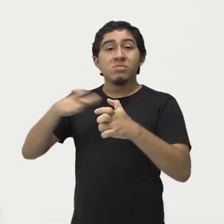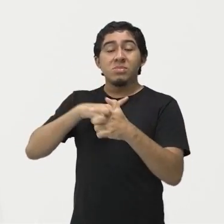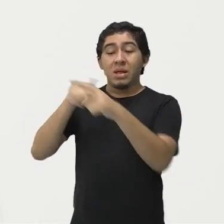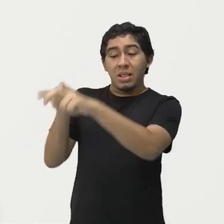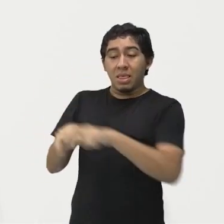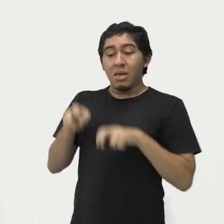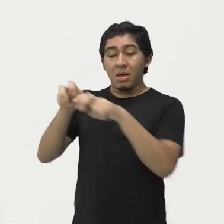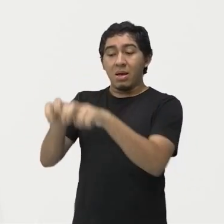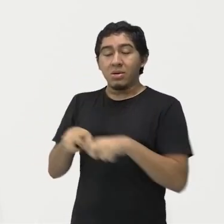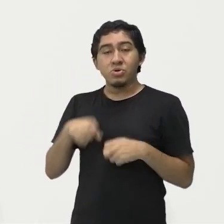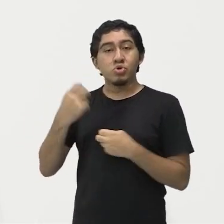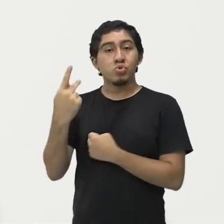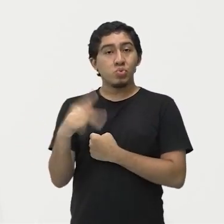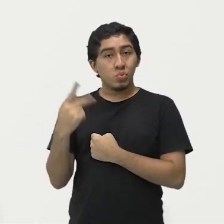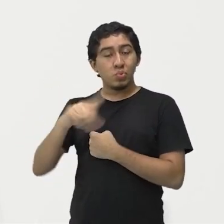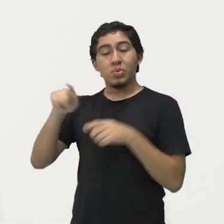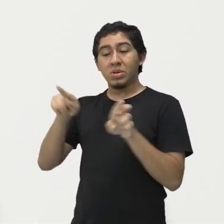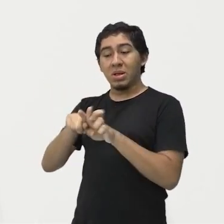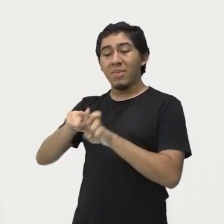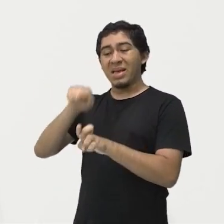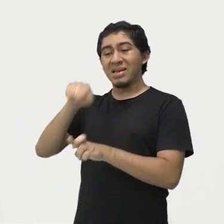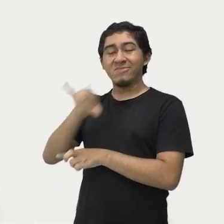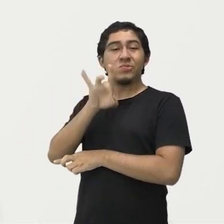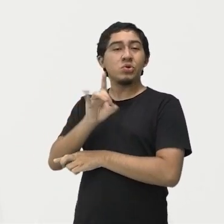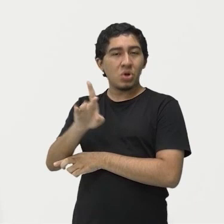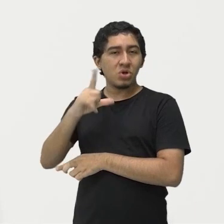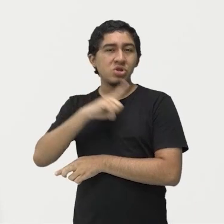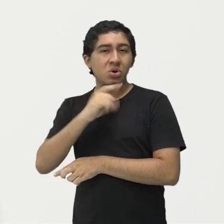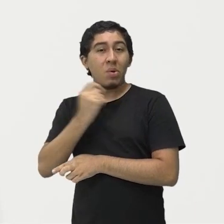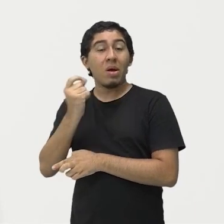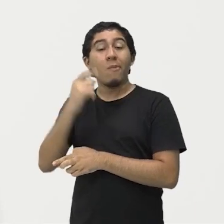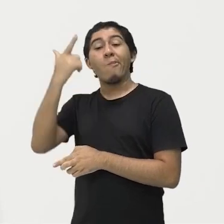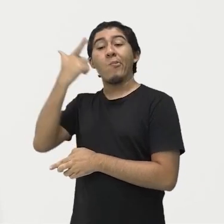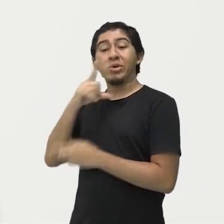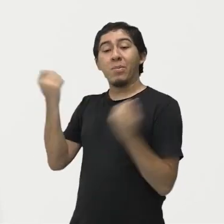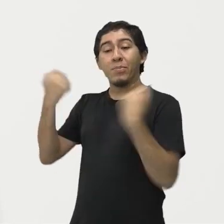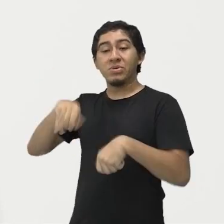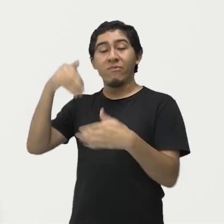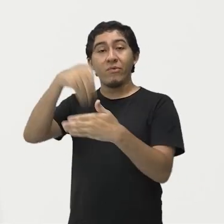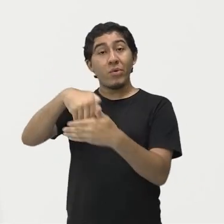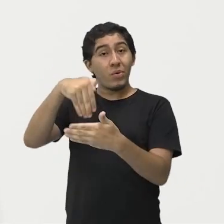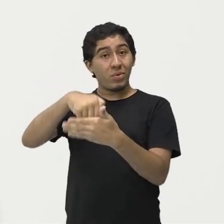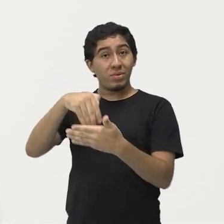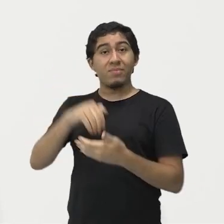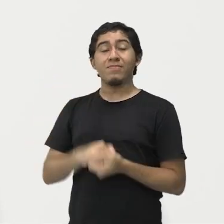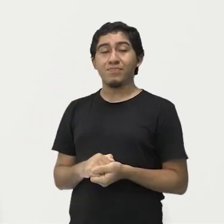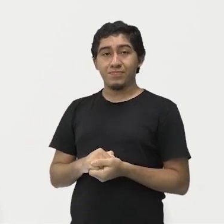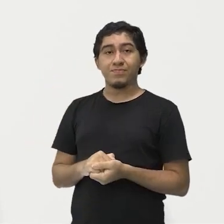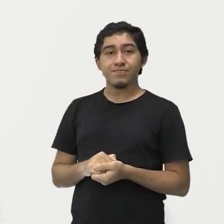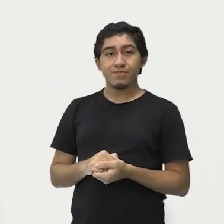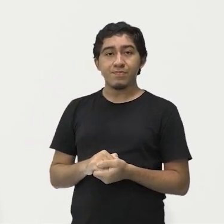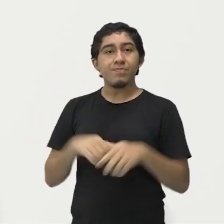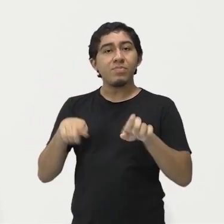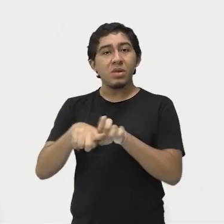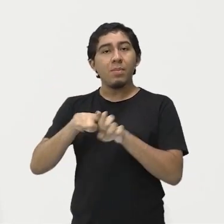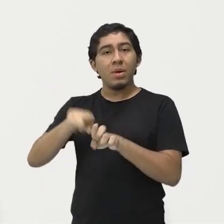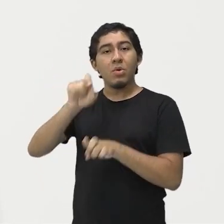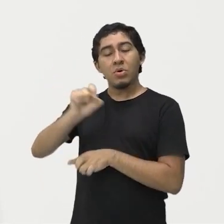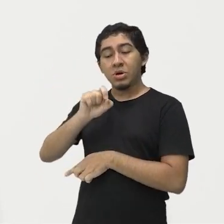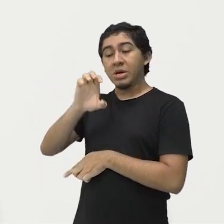com direitos políticos. Então, os esparciatas, que eram aqueles proprietários de terras,